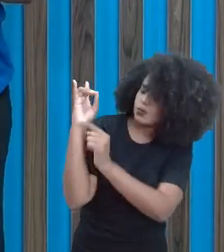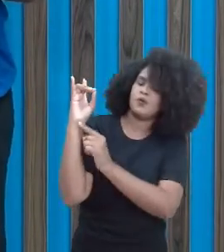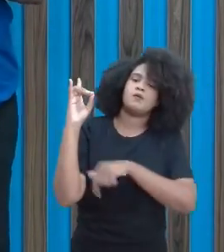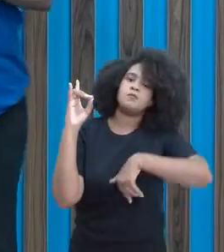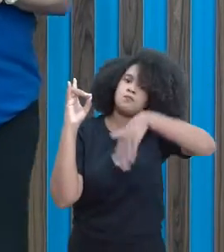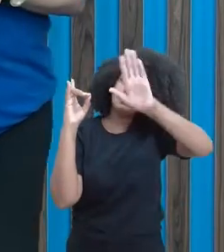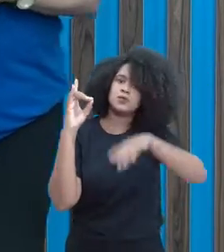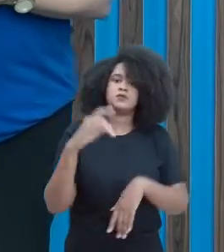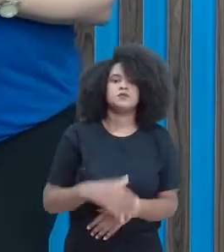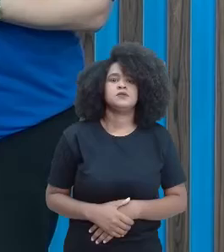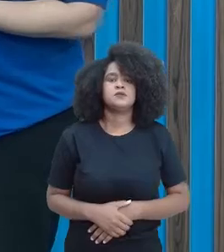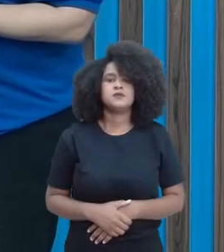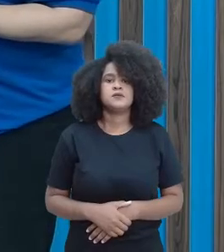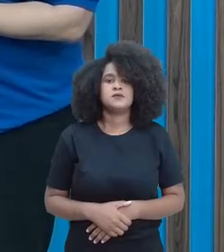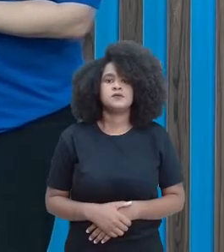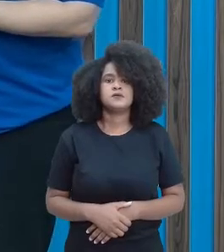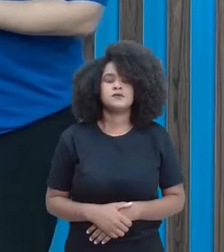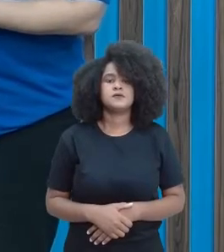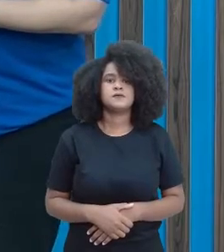mais, tá?